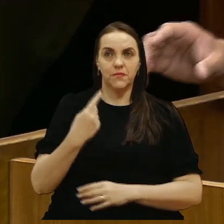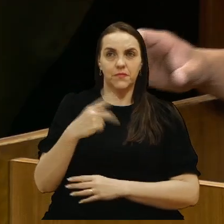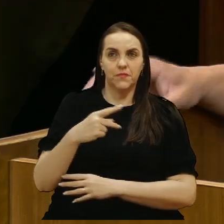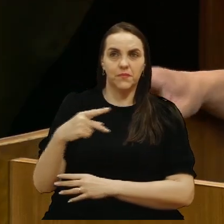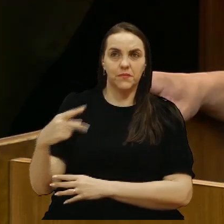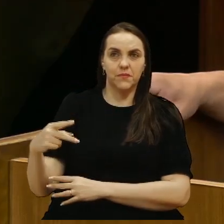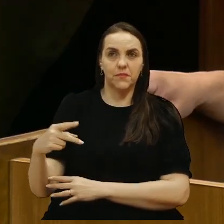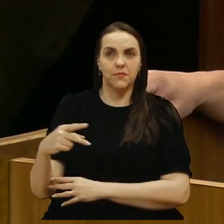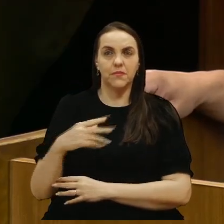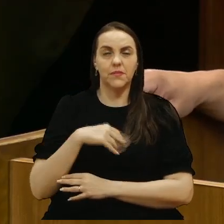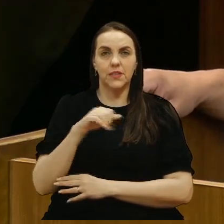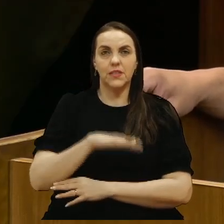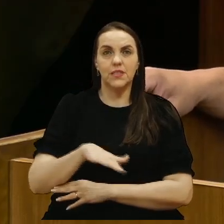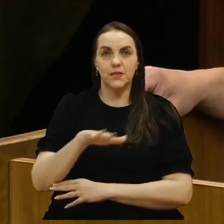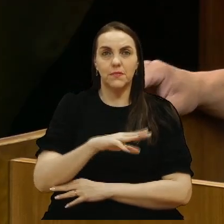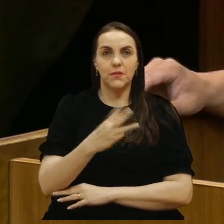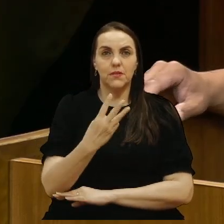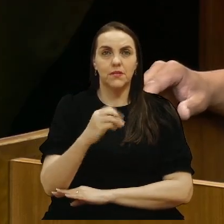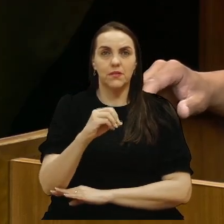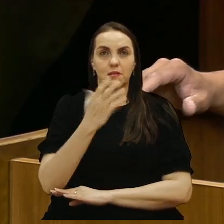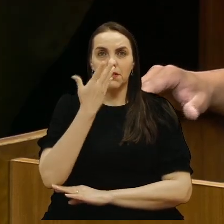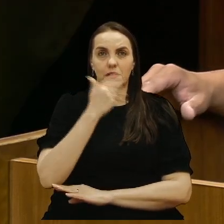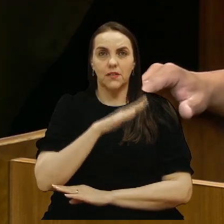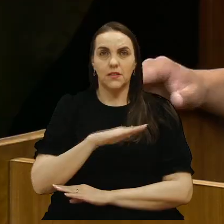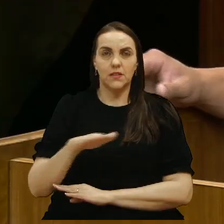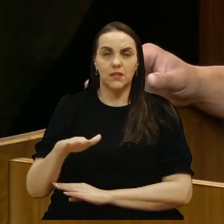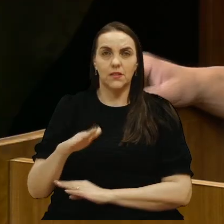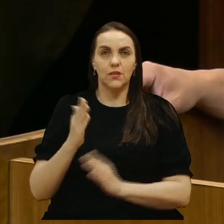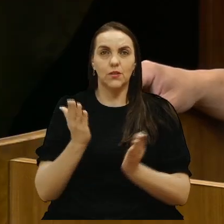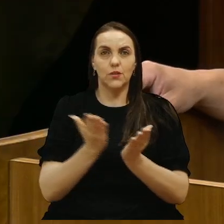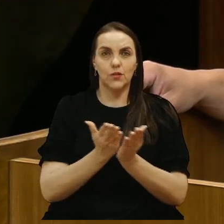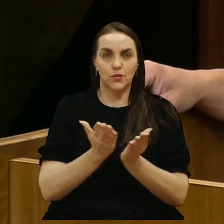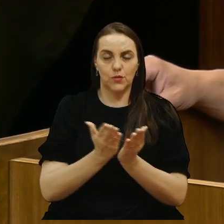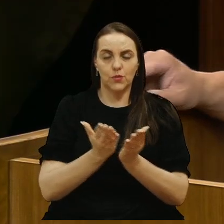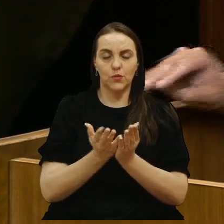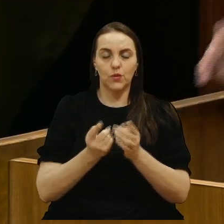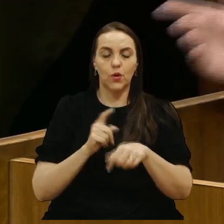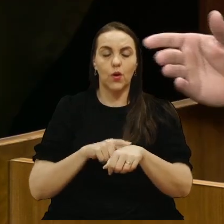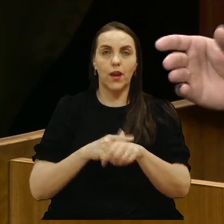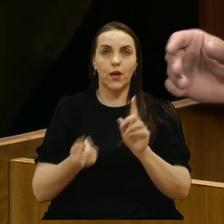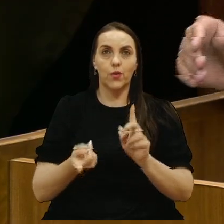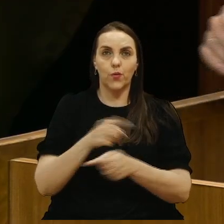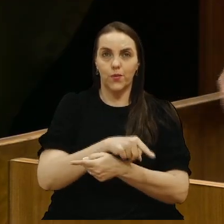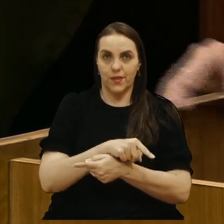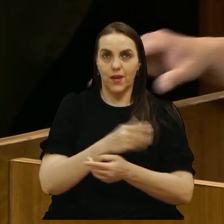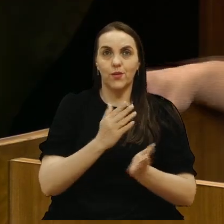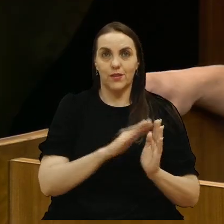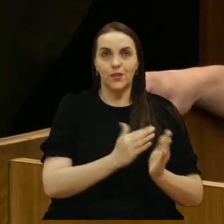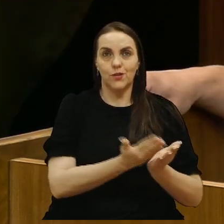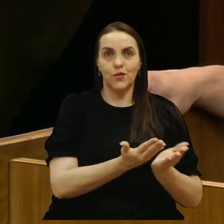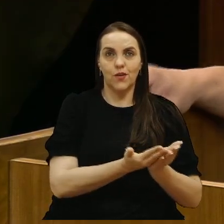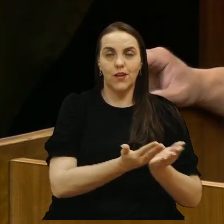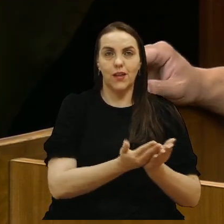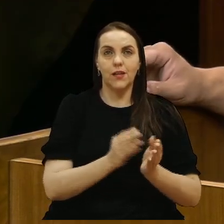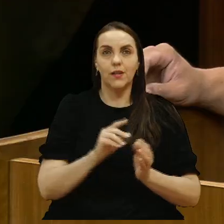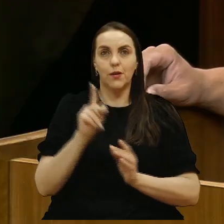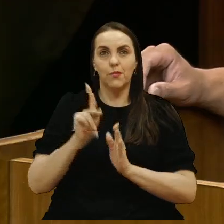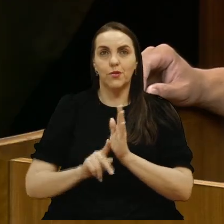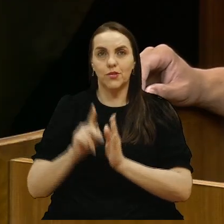espaço onde 30 crianças hoje estudam no contraturno da escola, no Projeto